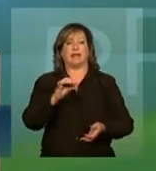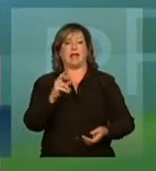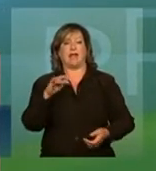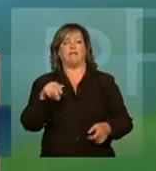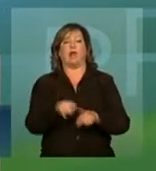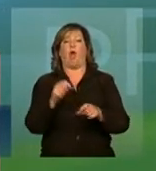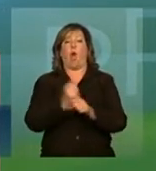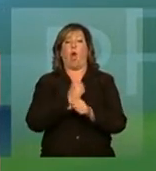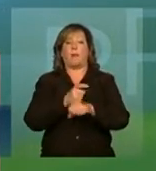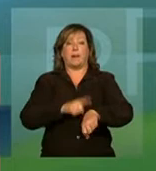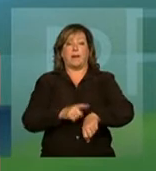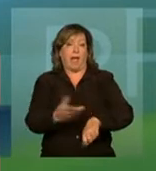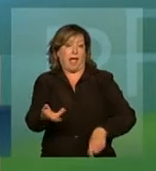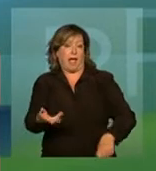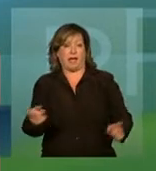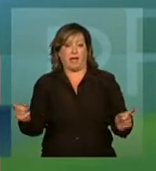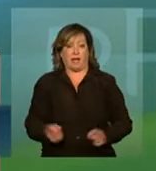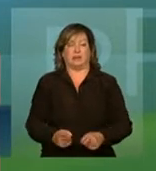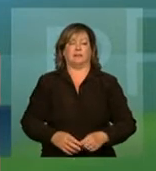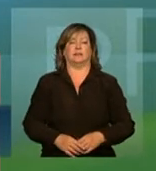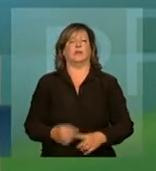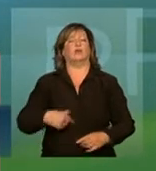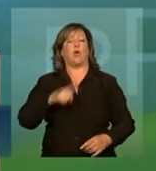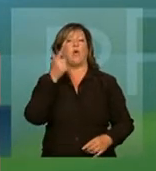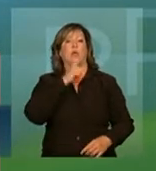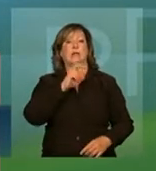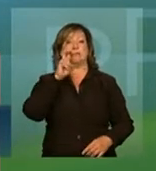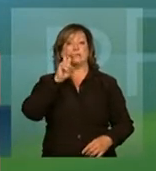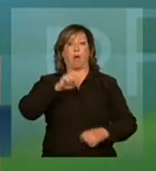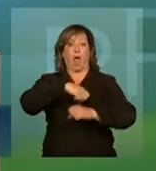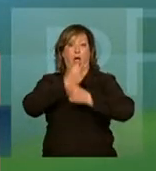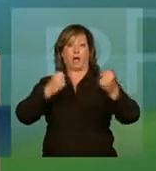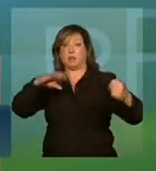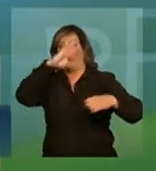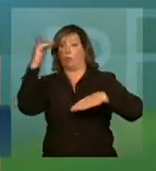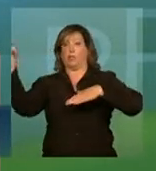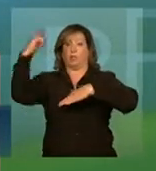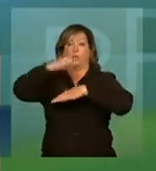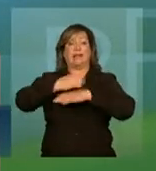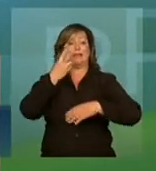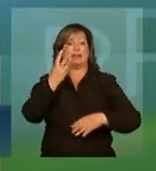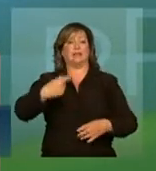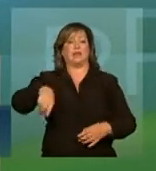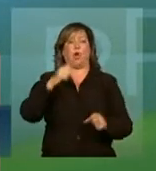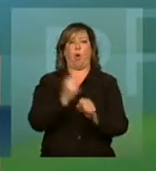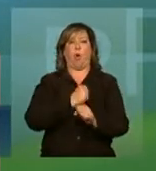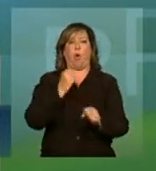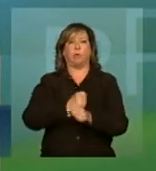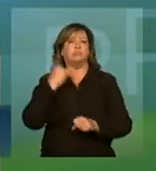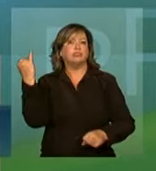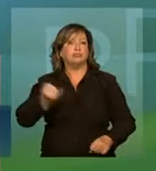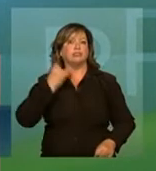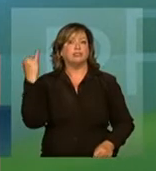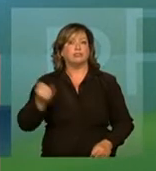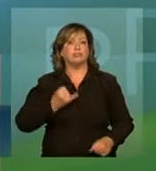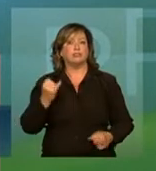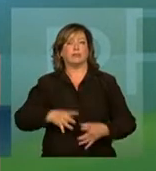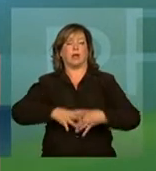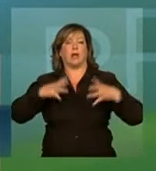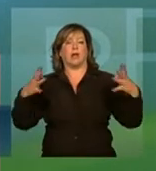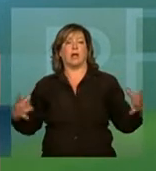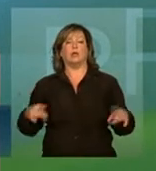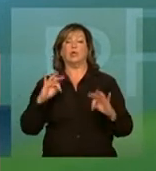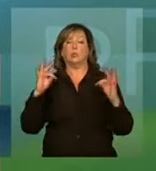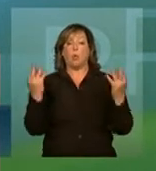prazos mais curtos. Concedemos 5 grandes aeroportos, 3 deles com obras de grande vulto e todas as concessões